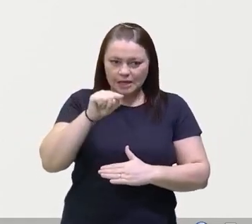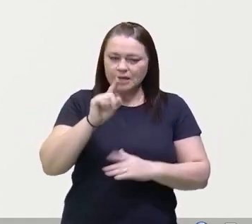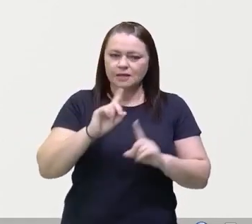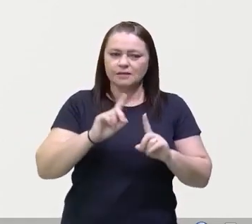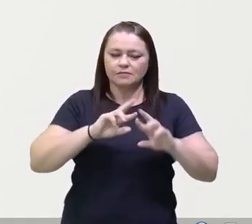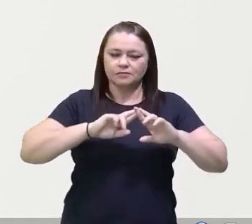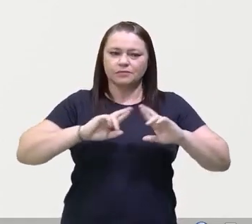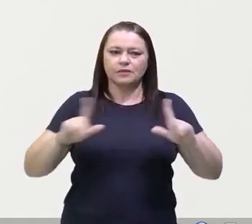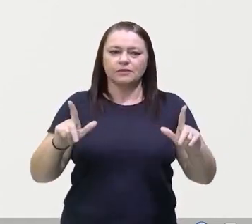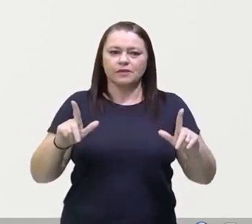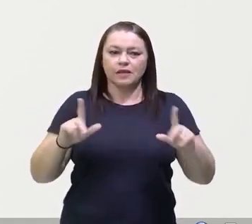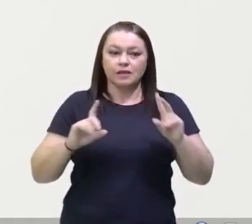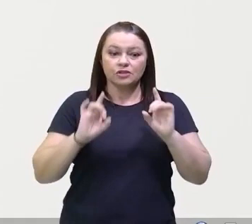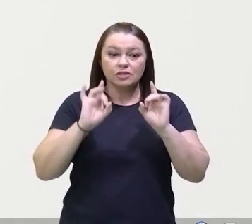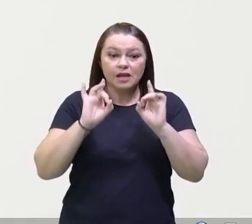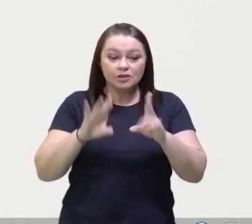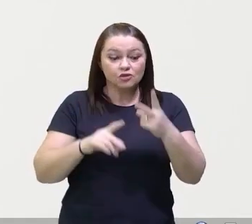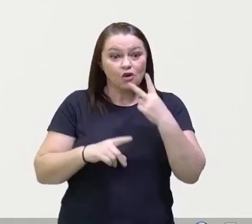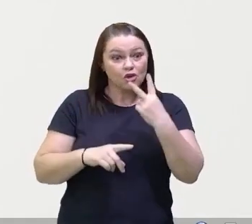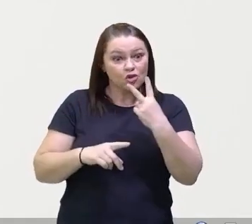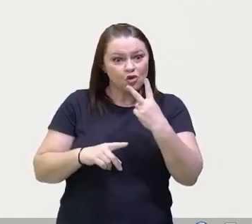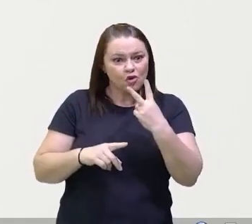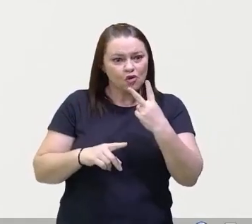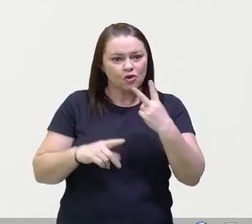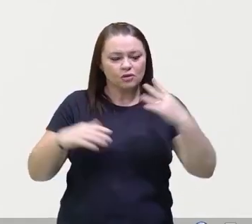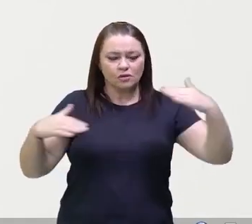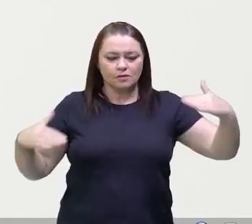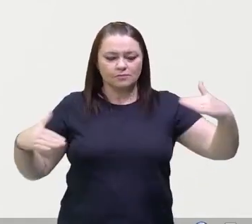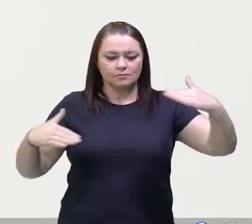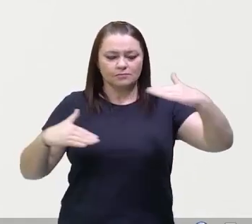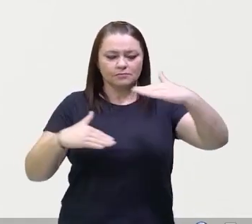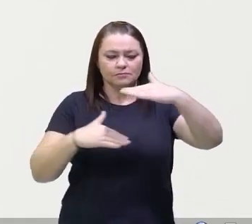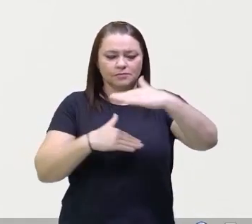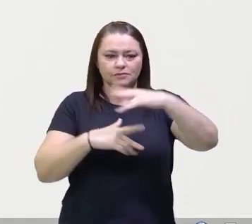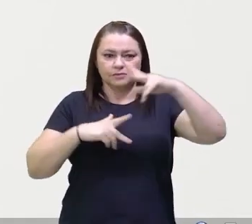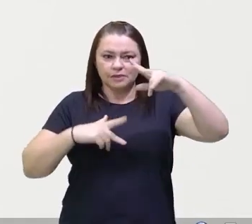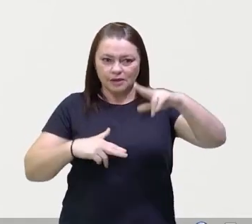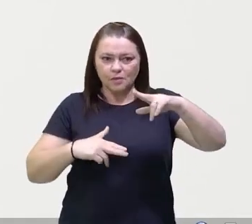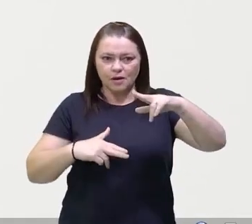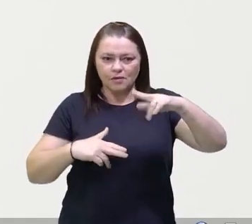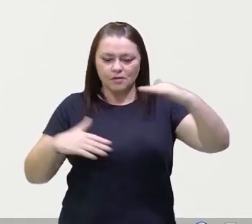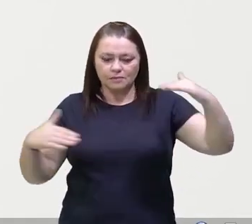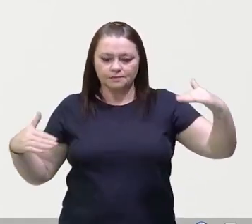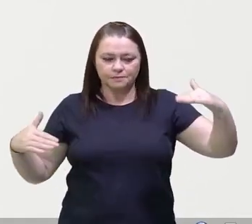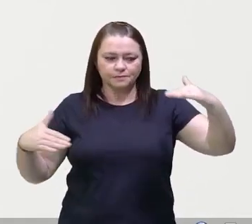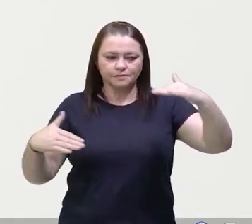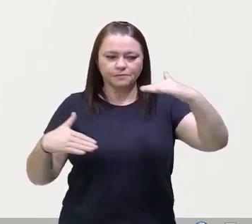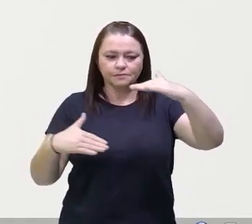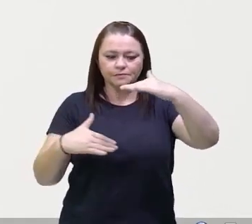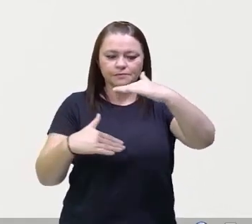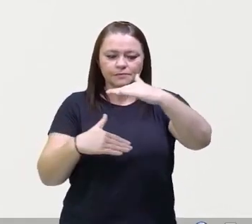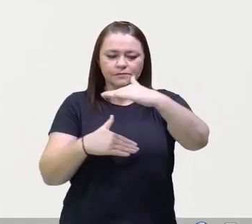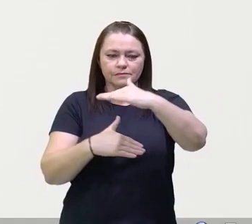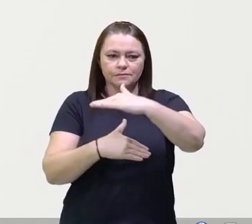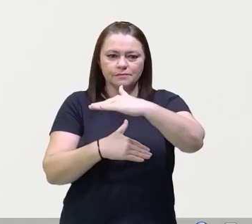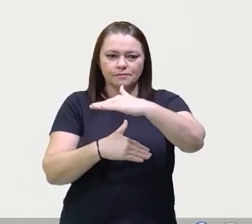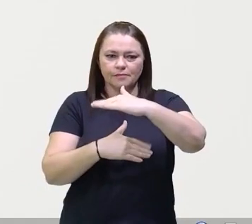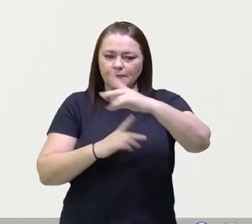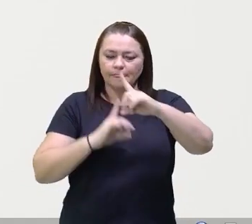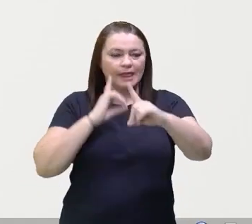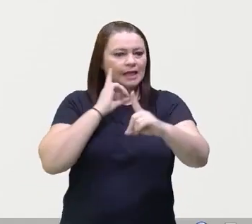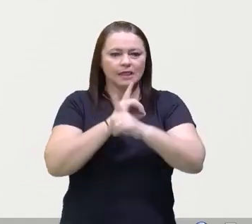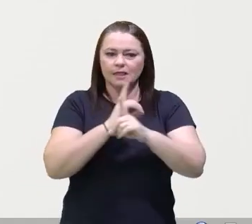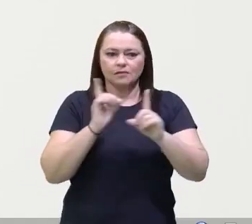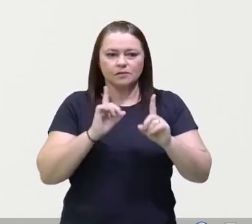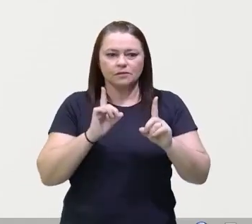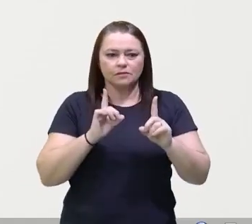aqui, ó. Esse é paralelo a esse. Observe. Paralelo. Muito bem. Mas esse lado